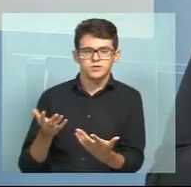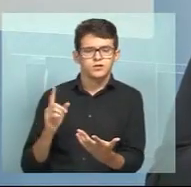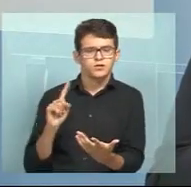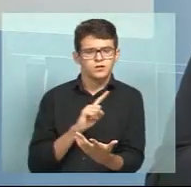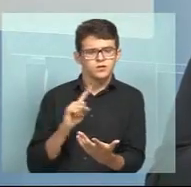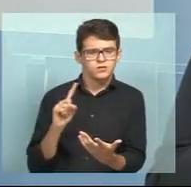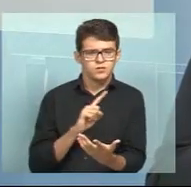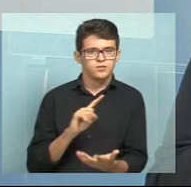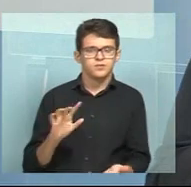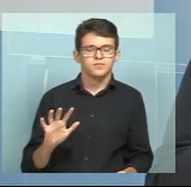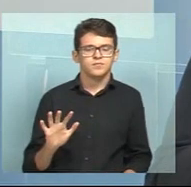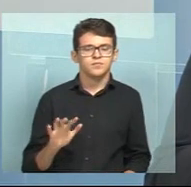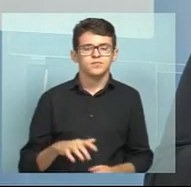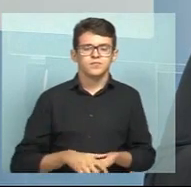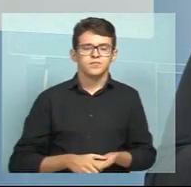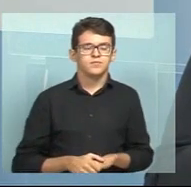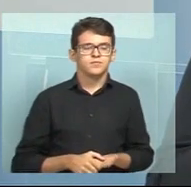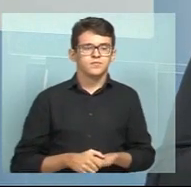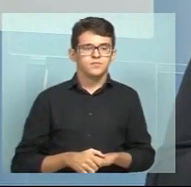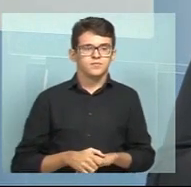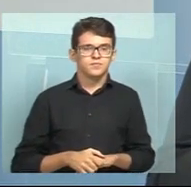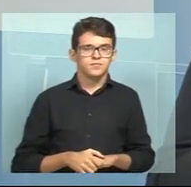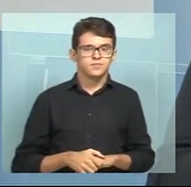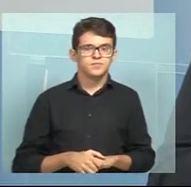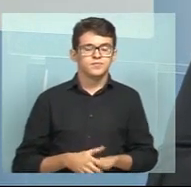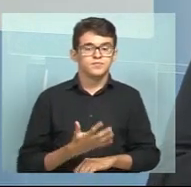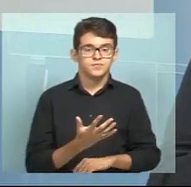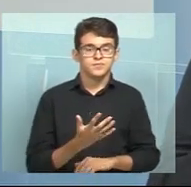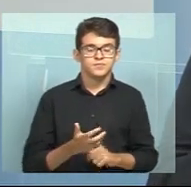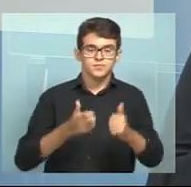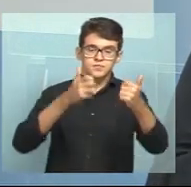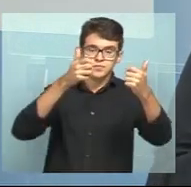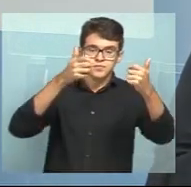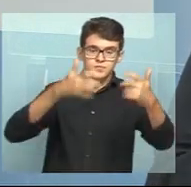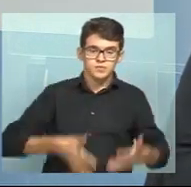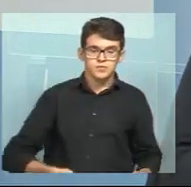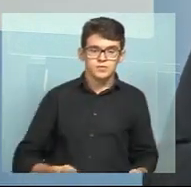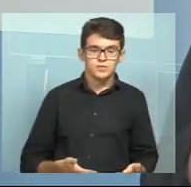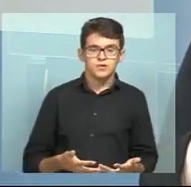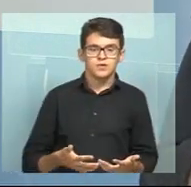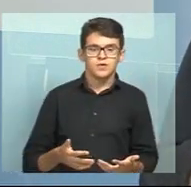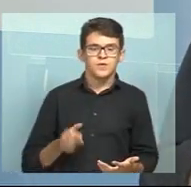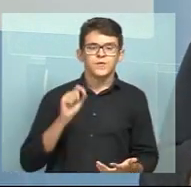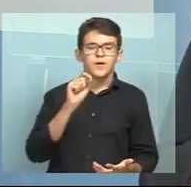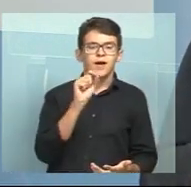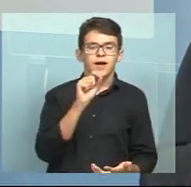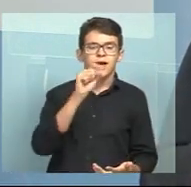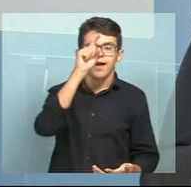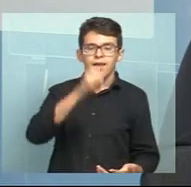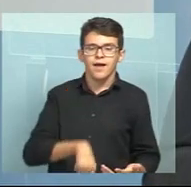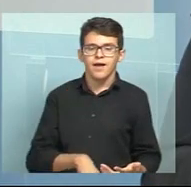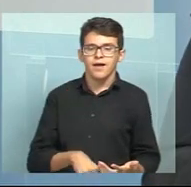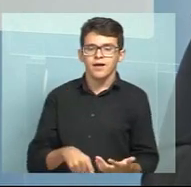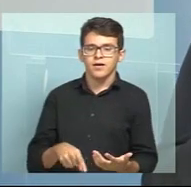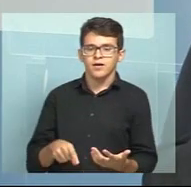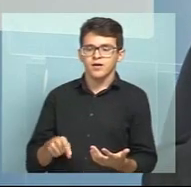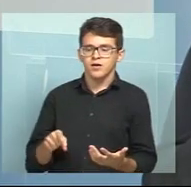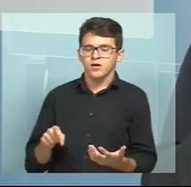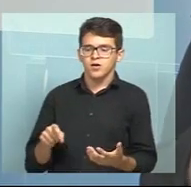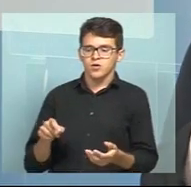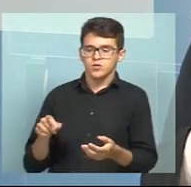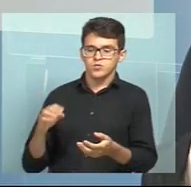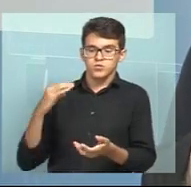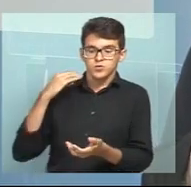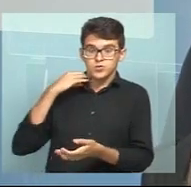já eu falo da declaração dele. Mas só para completar aqui, a declaração dele é que houve um cartel dos juízes do Brasil